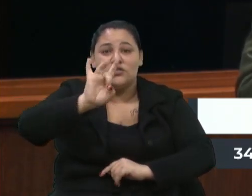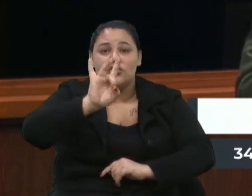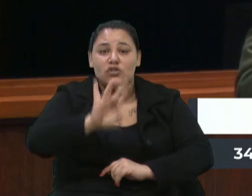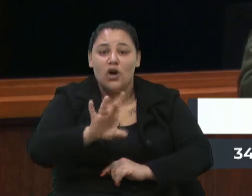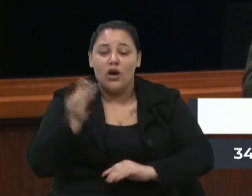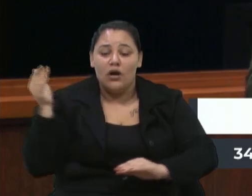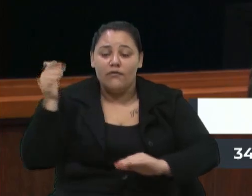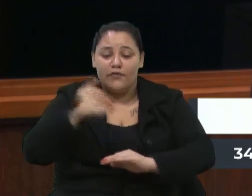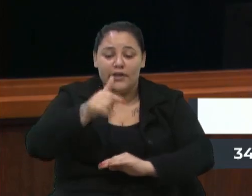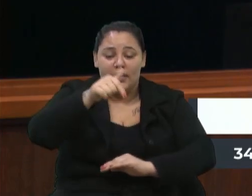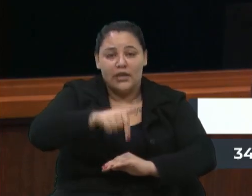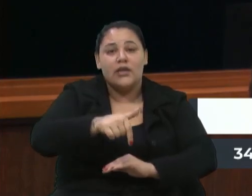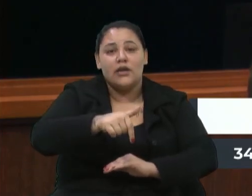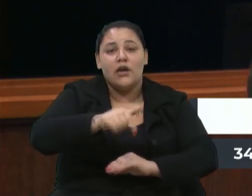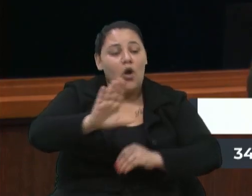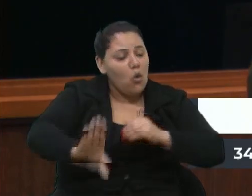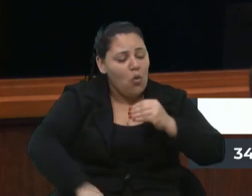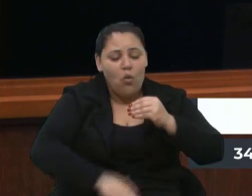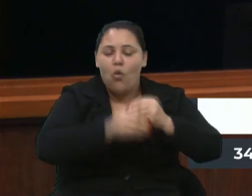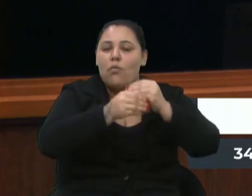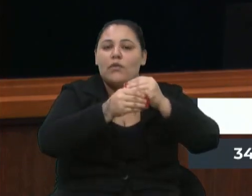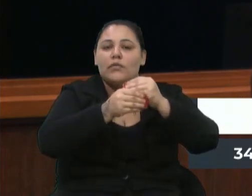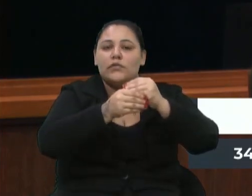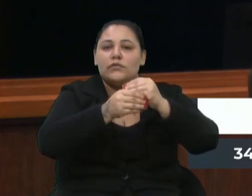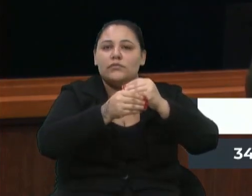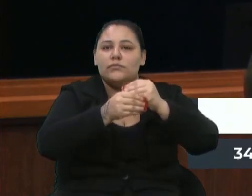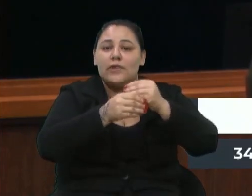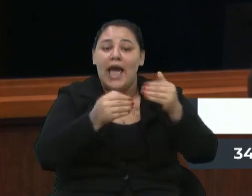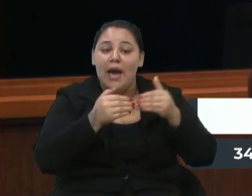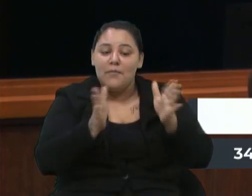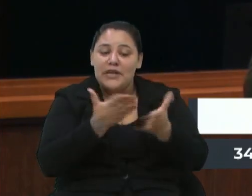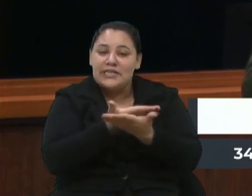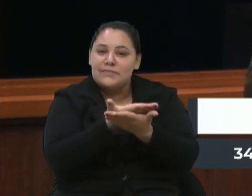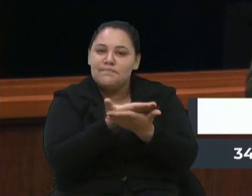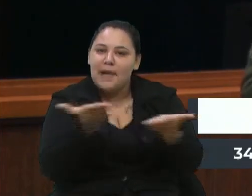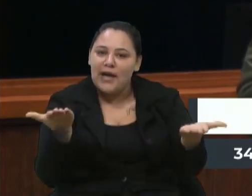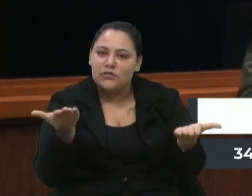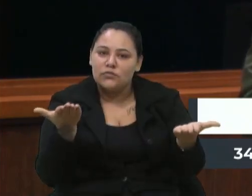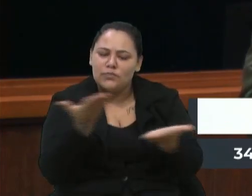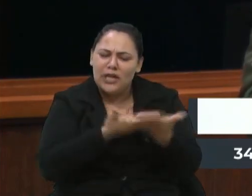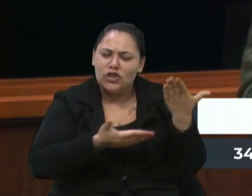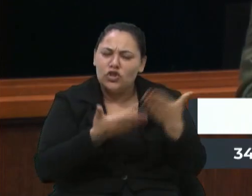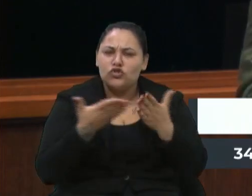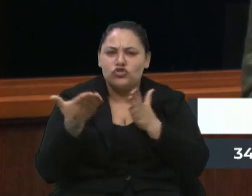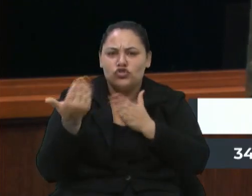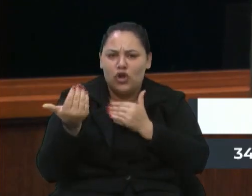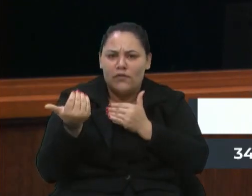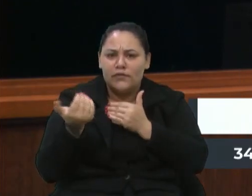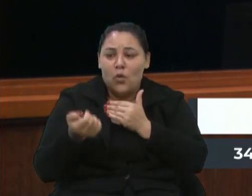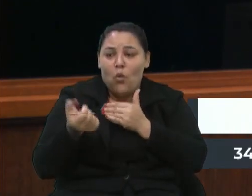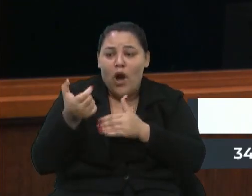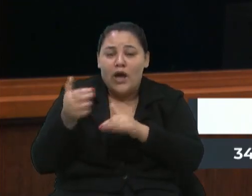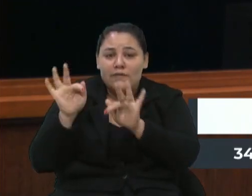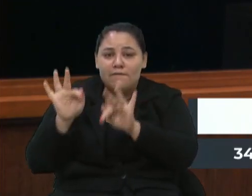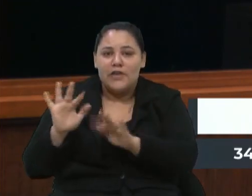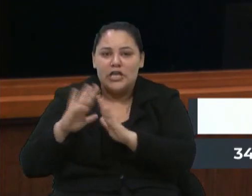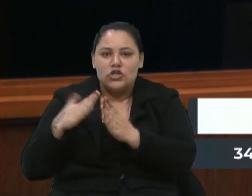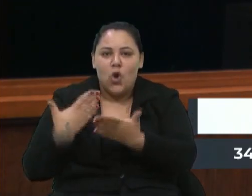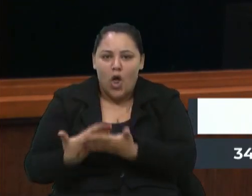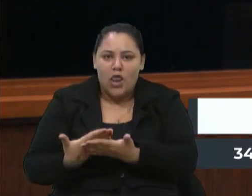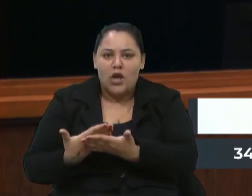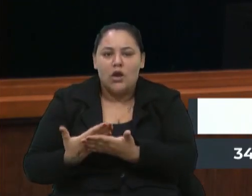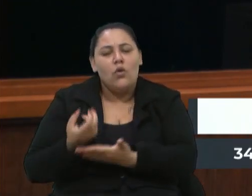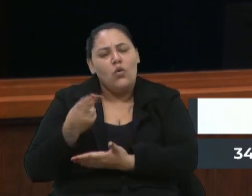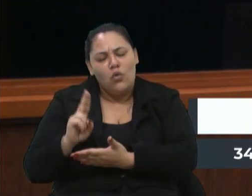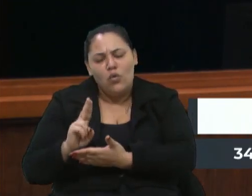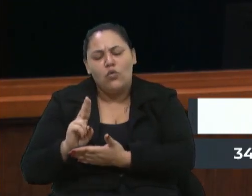viria a somar, abrir espaço para que esses jovens que estão no ensino médio, ou até aqueles que já terminaram o